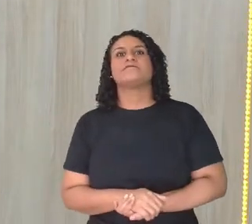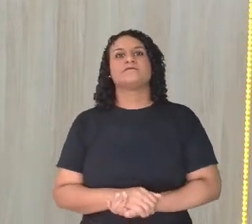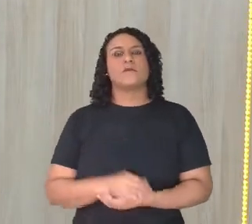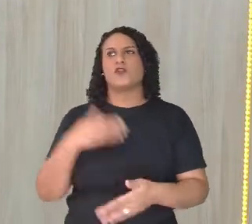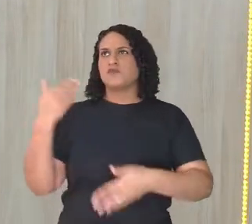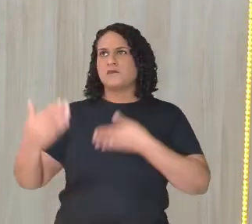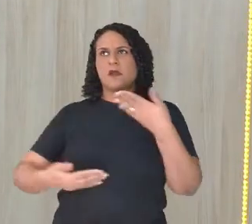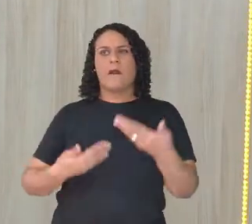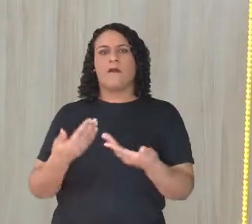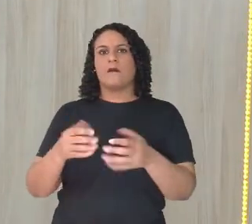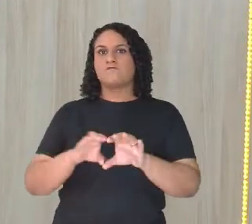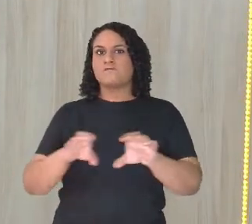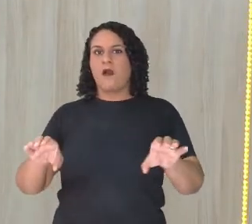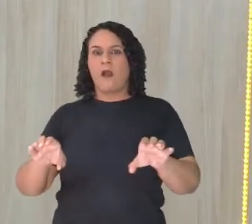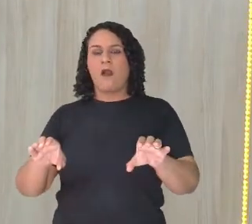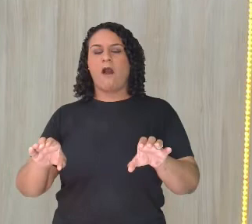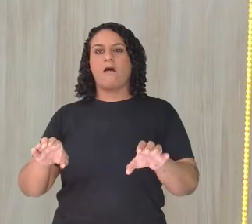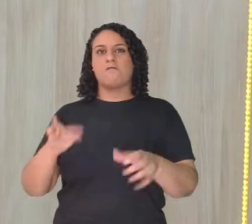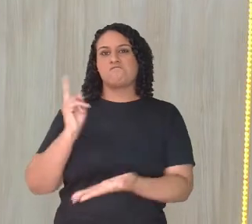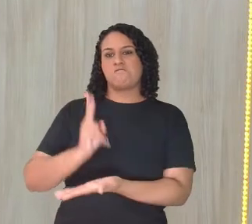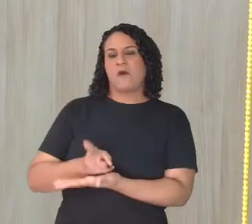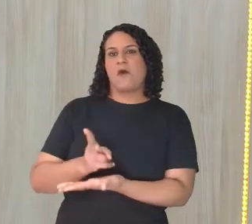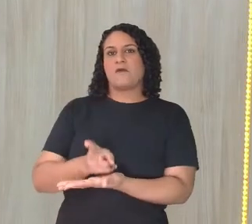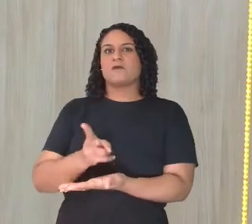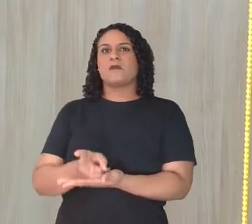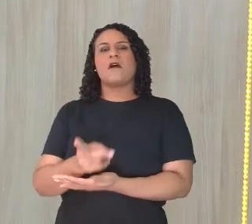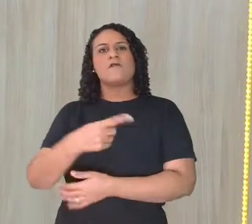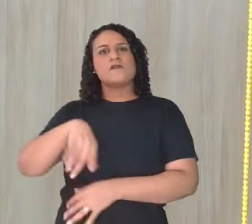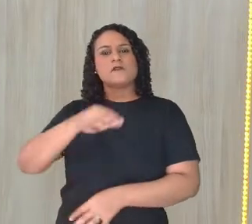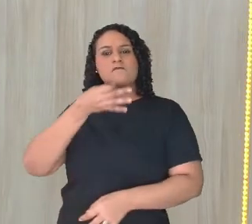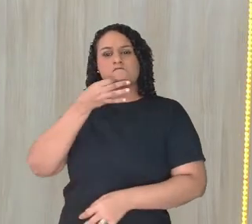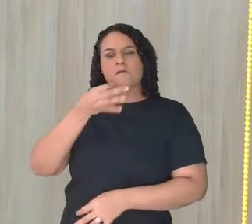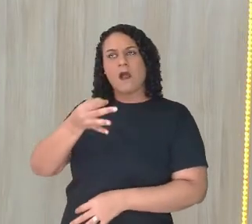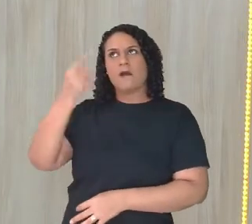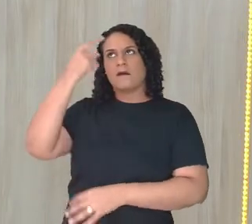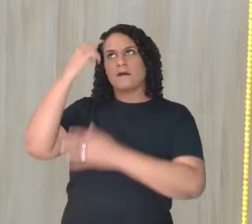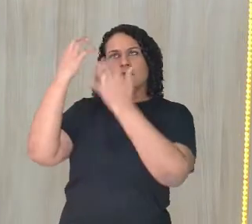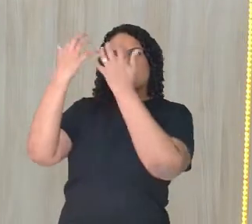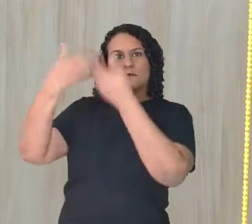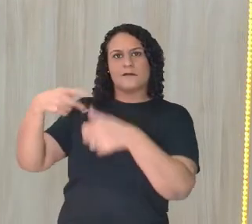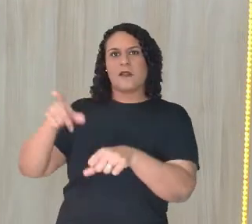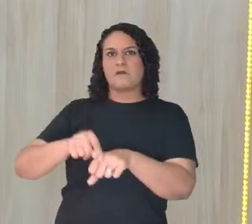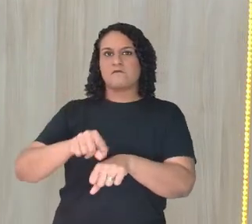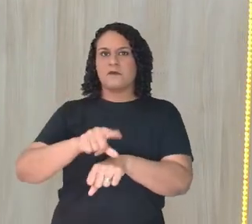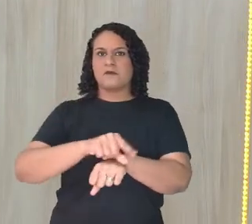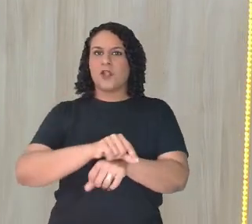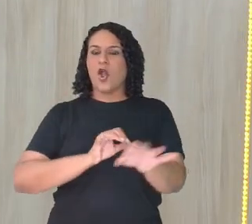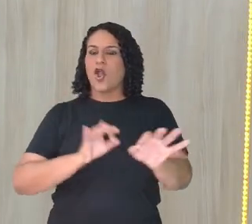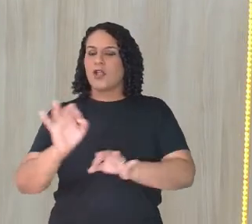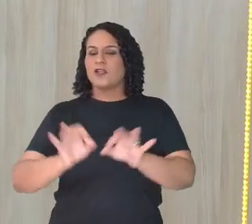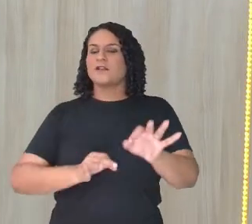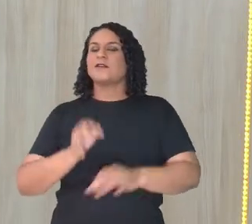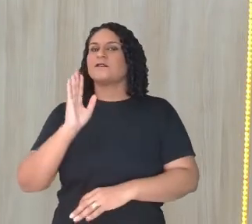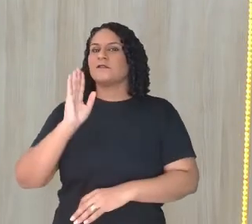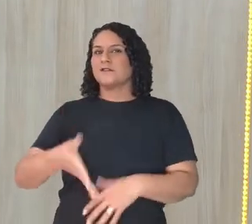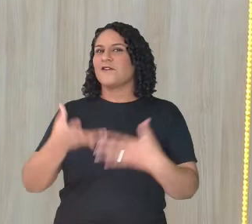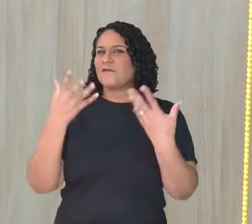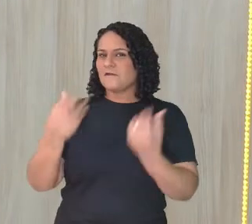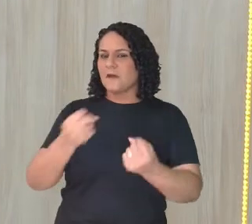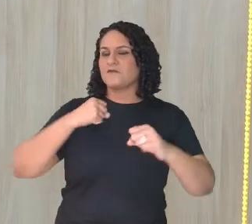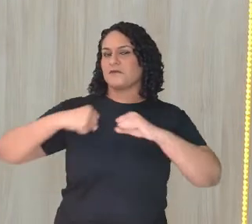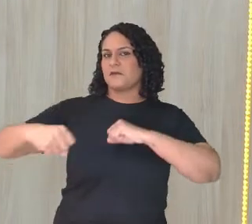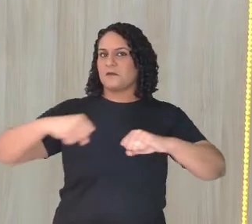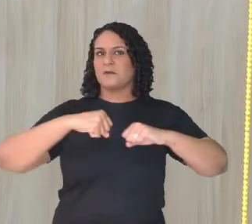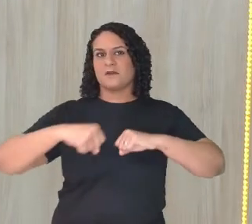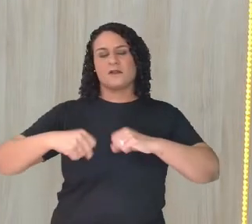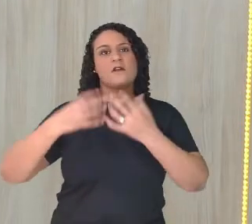desse senso comum. Você é uma pessoa crítica, reflexiva, com argumentos bem fundamentados. E vamos lá, vamos debater,